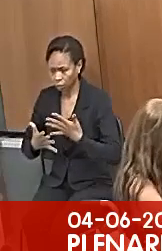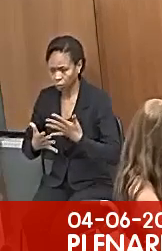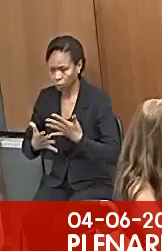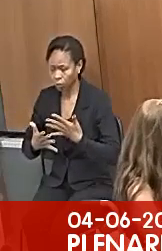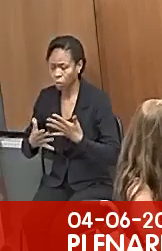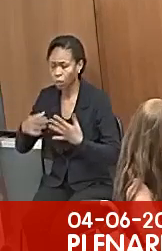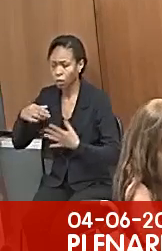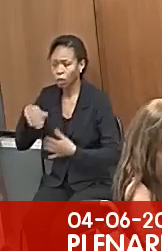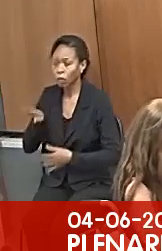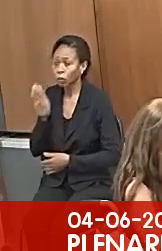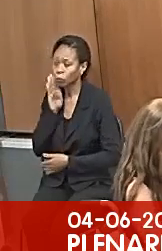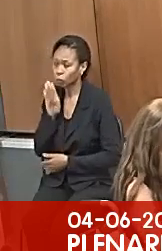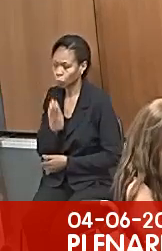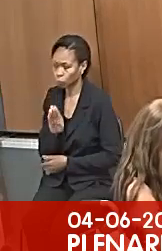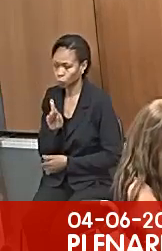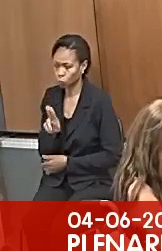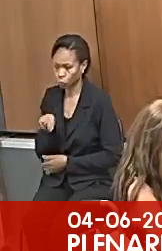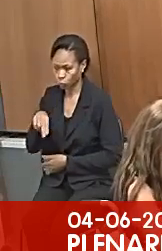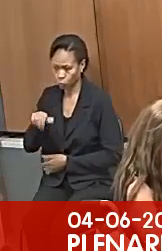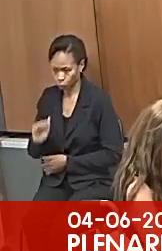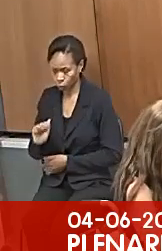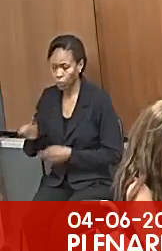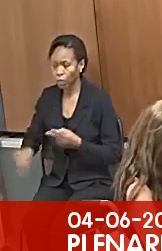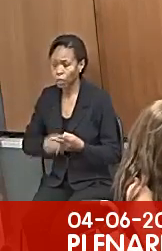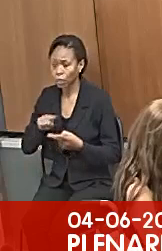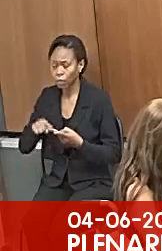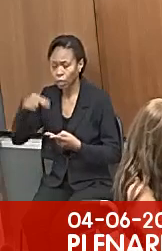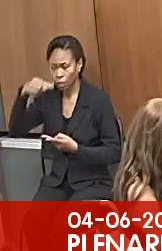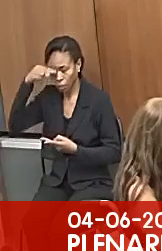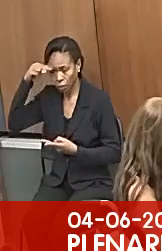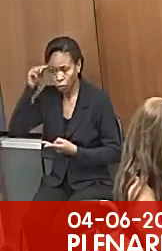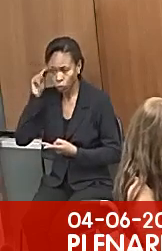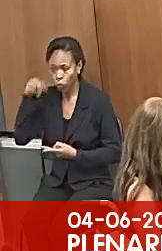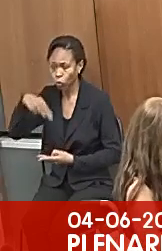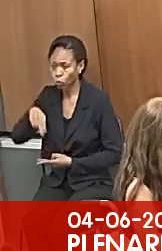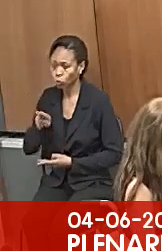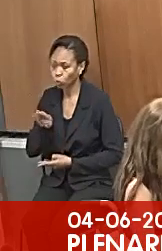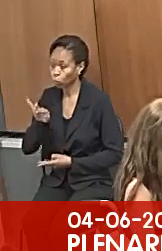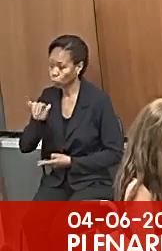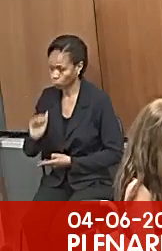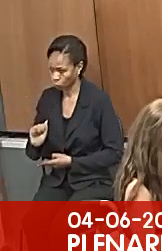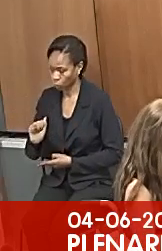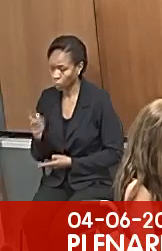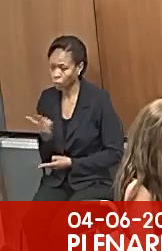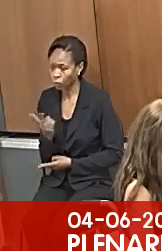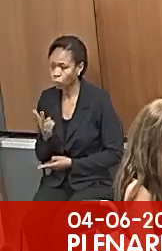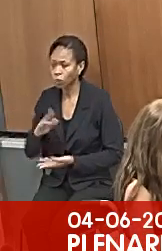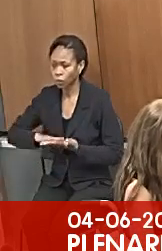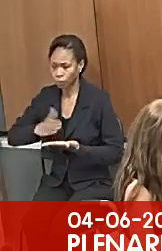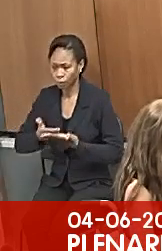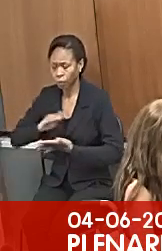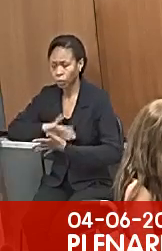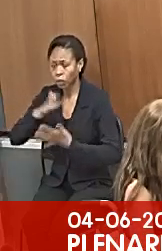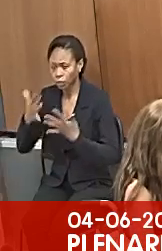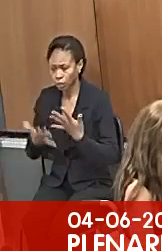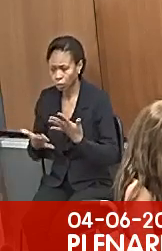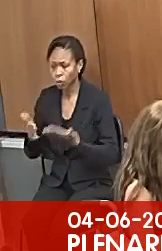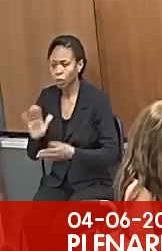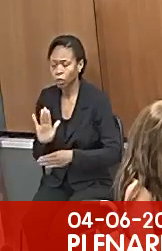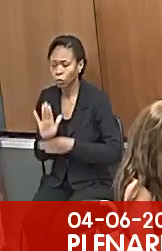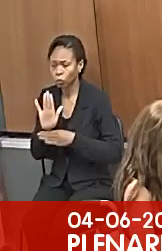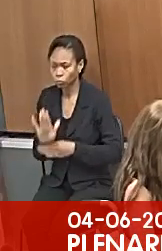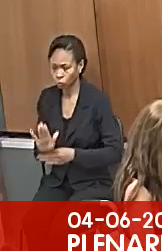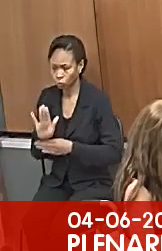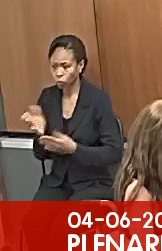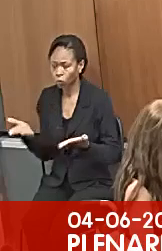as senhoras Bruna Michele Pereira e a Núbia Nogueira Cesari, que estarão nos auxiliando